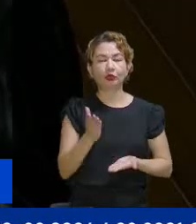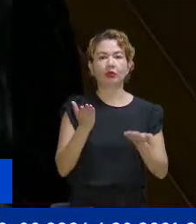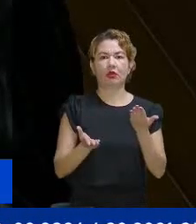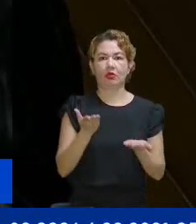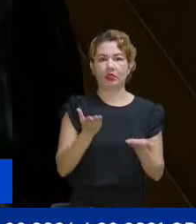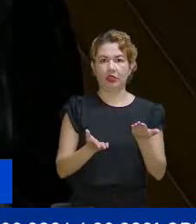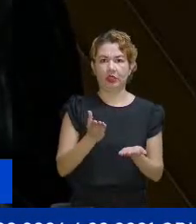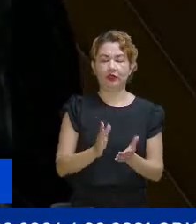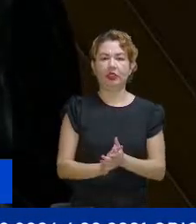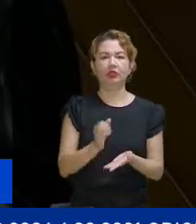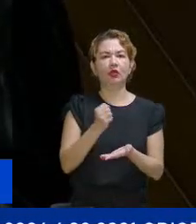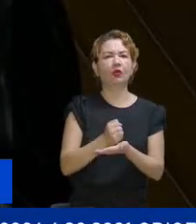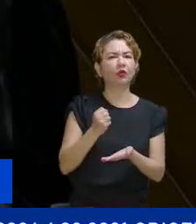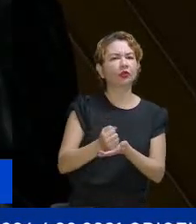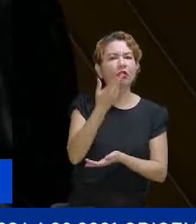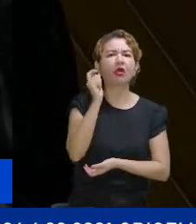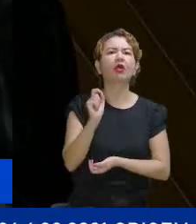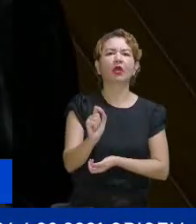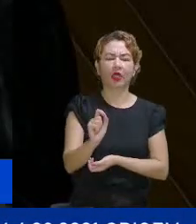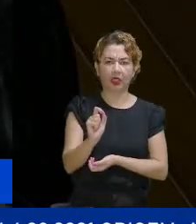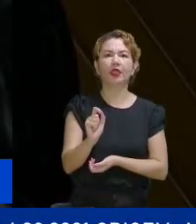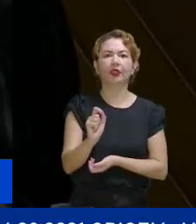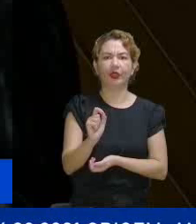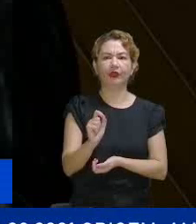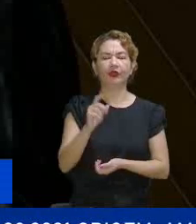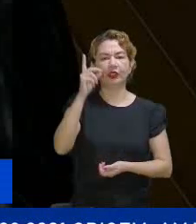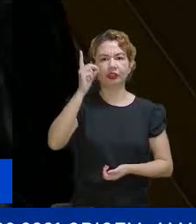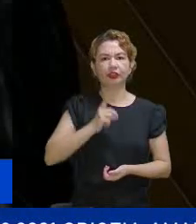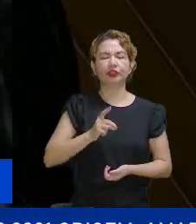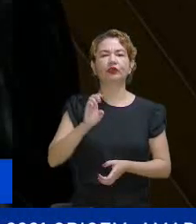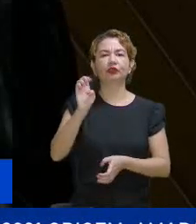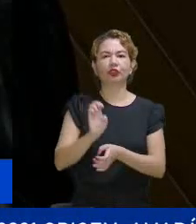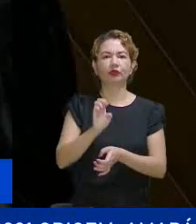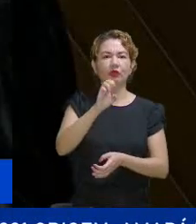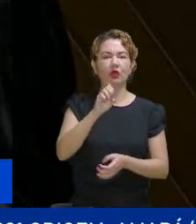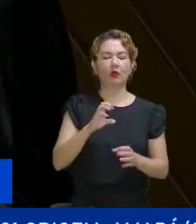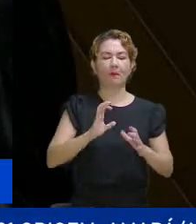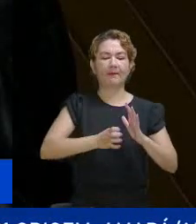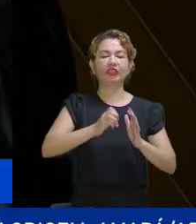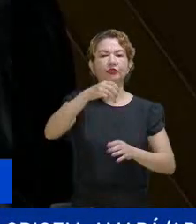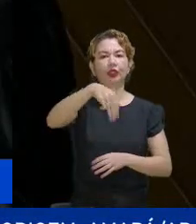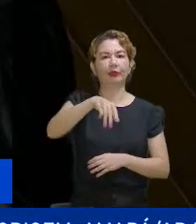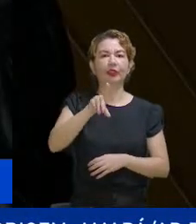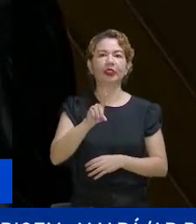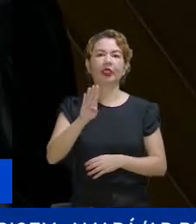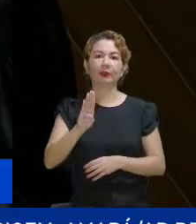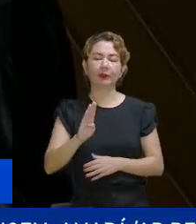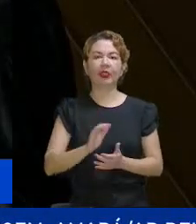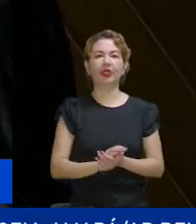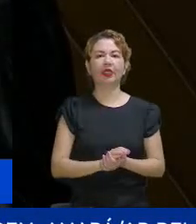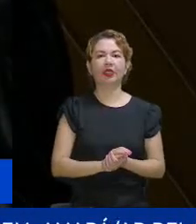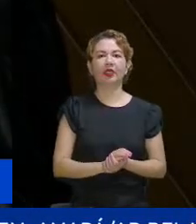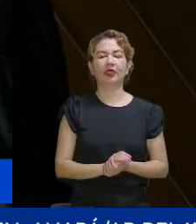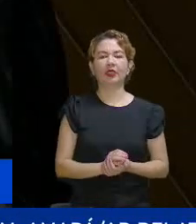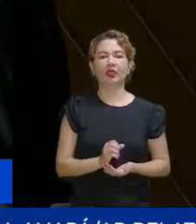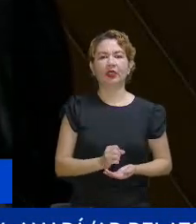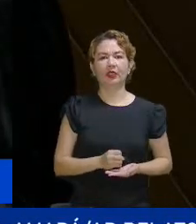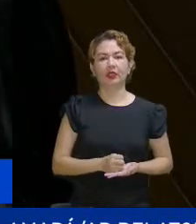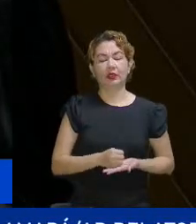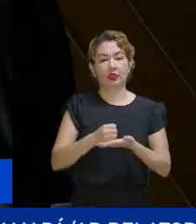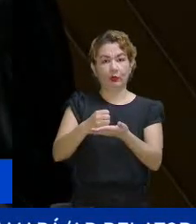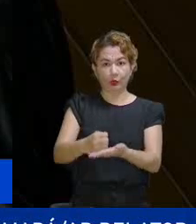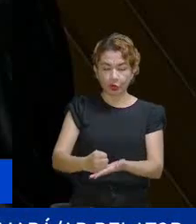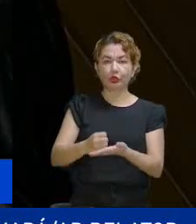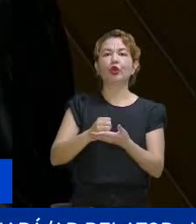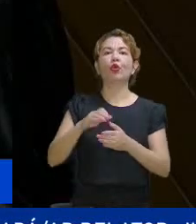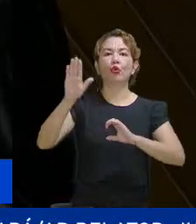Quem efetivamente contratou o serviço foi a direção estadual do MDB, que fez a doação para o candidato ora recorrido.